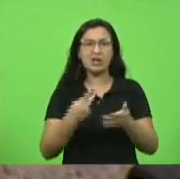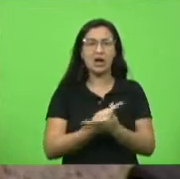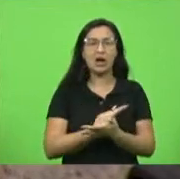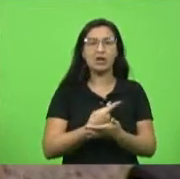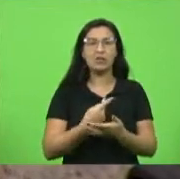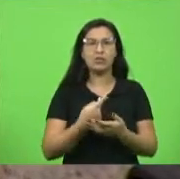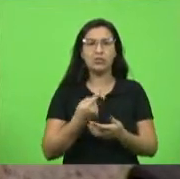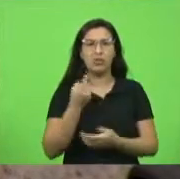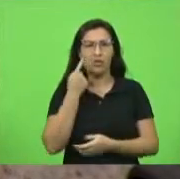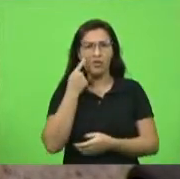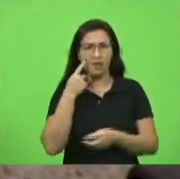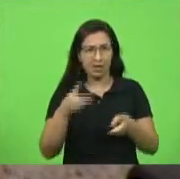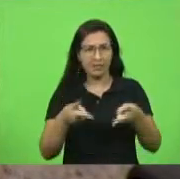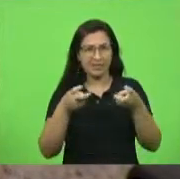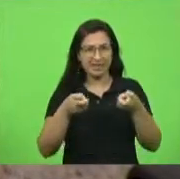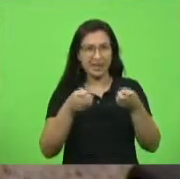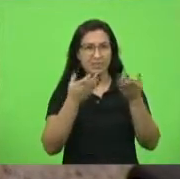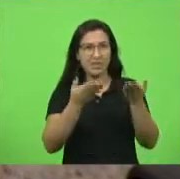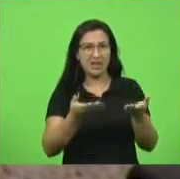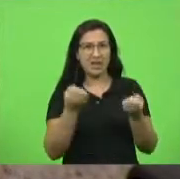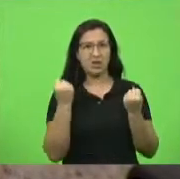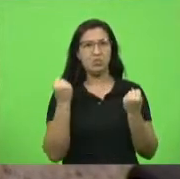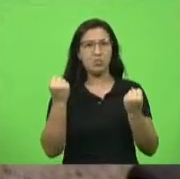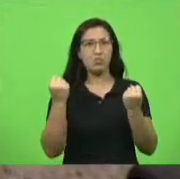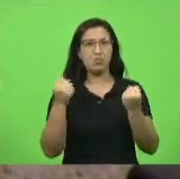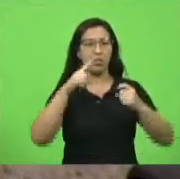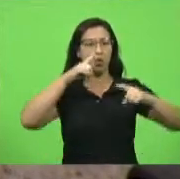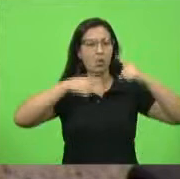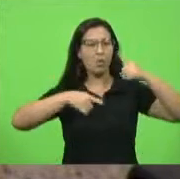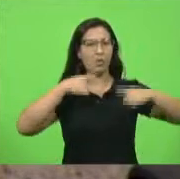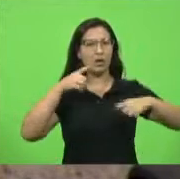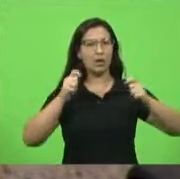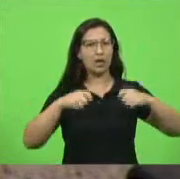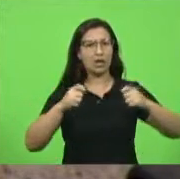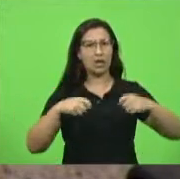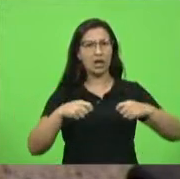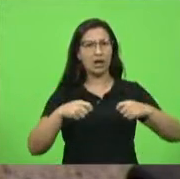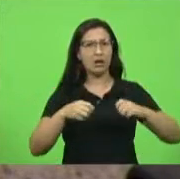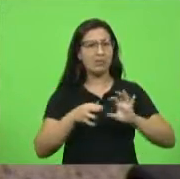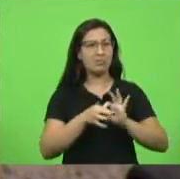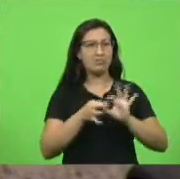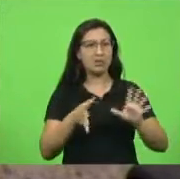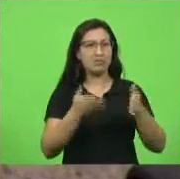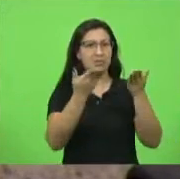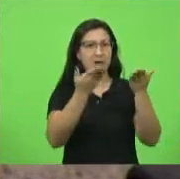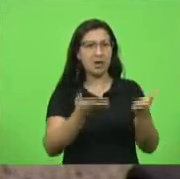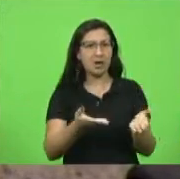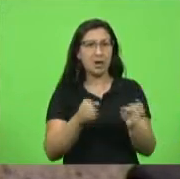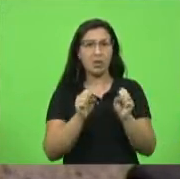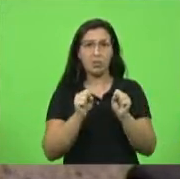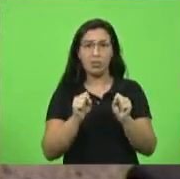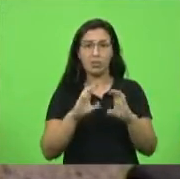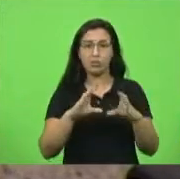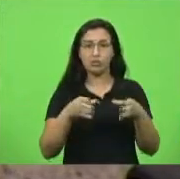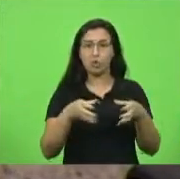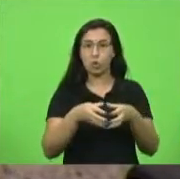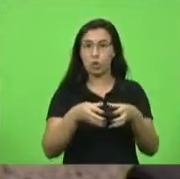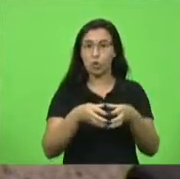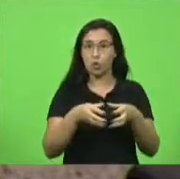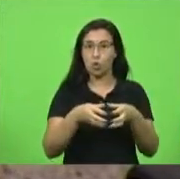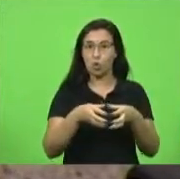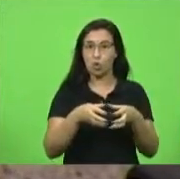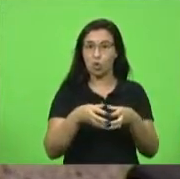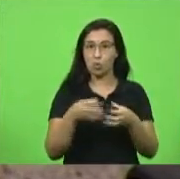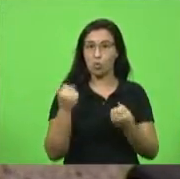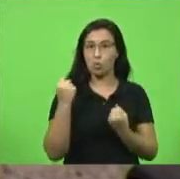que nós estamos dando a eles. Nós estamos legitimando um determinado grupo a ter o